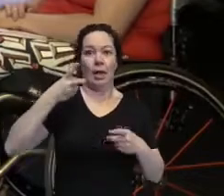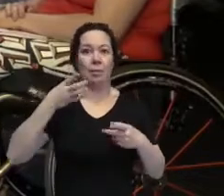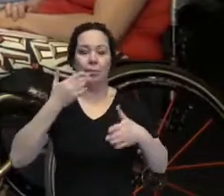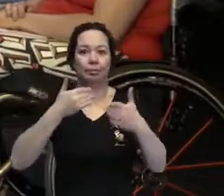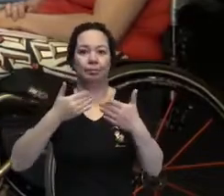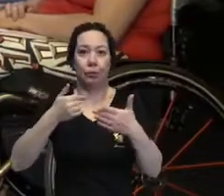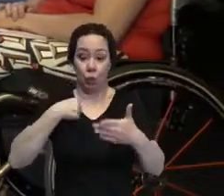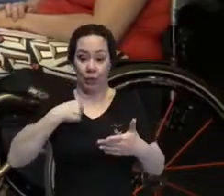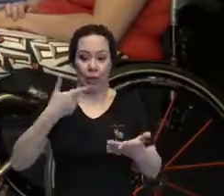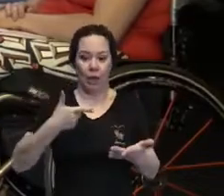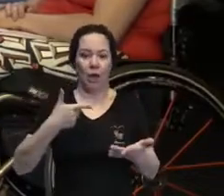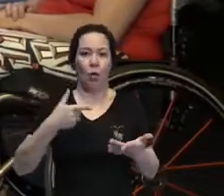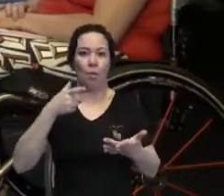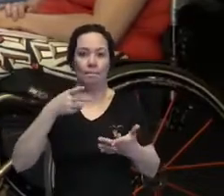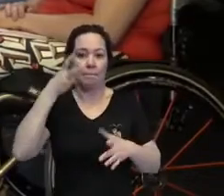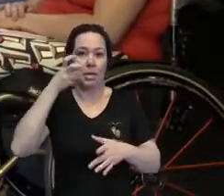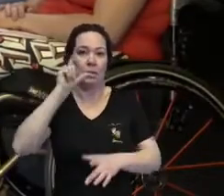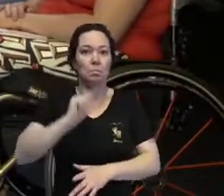as